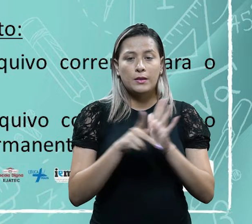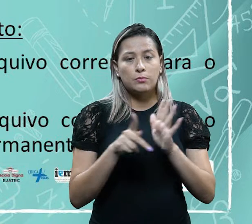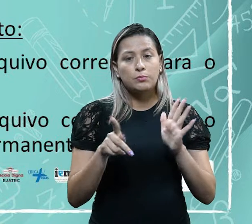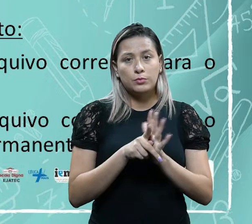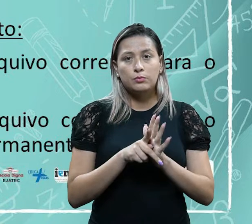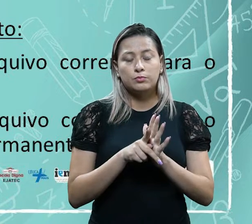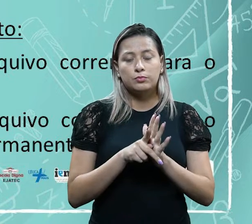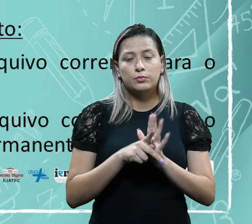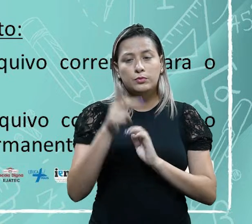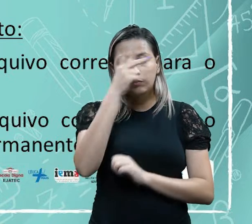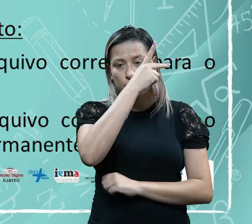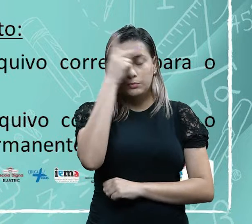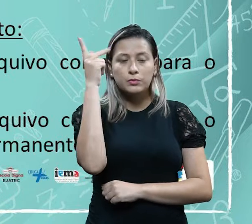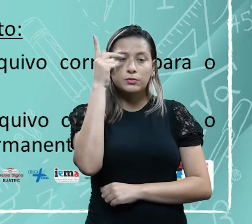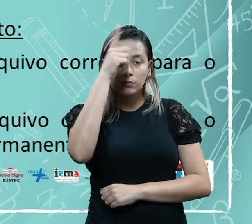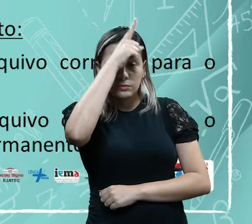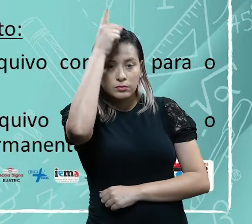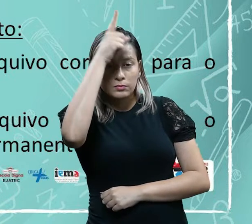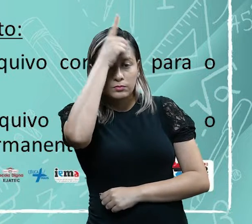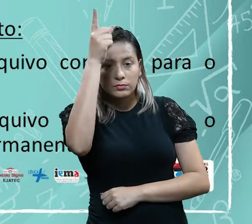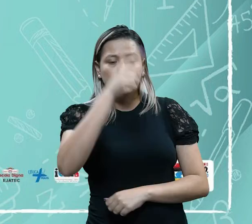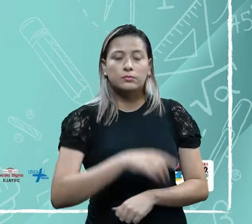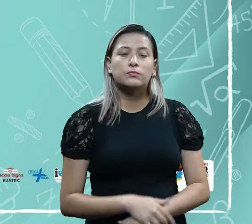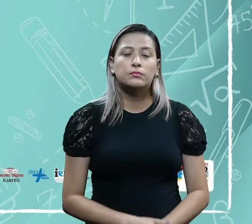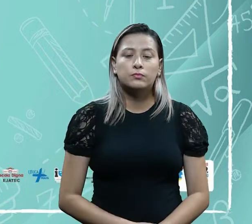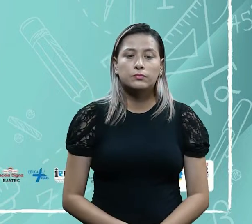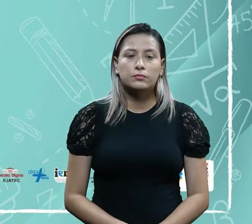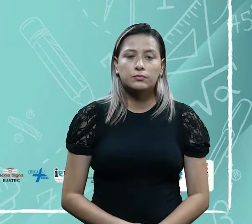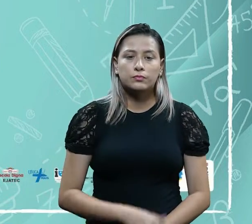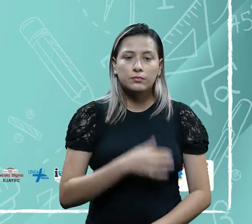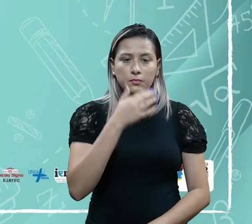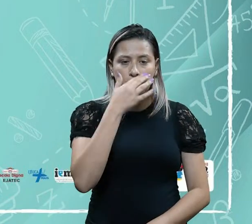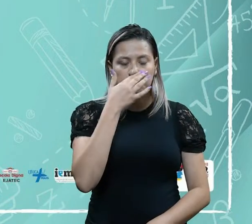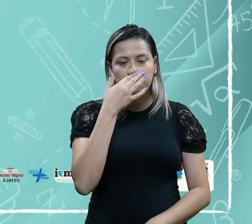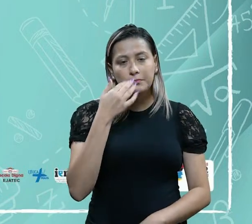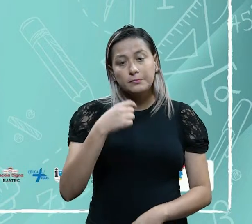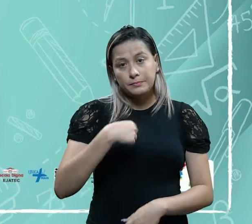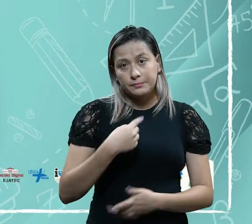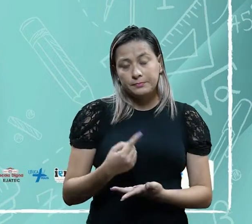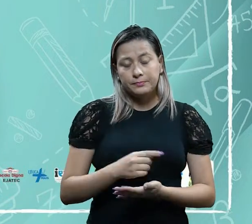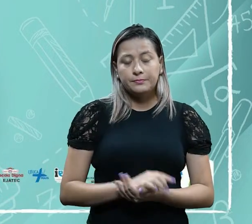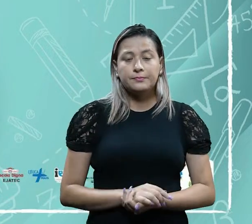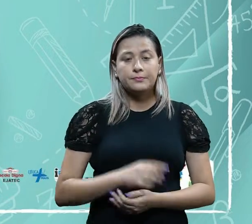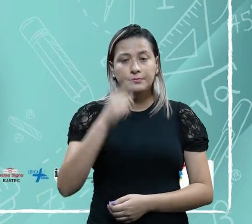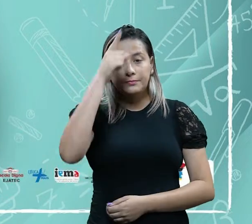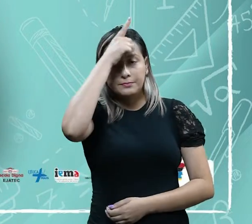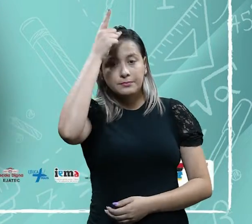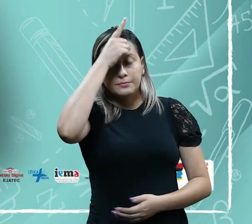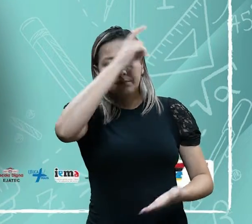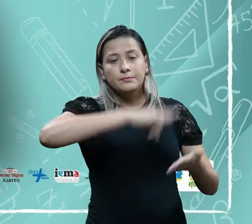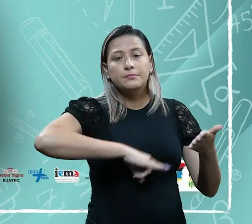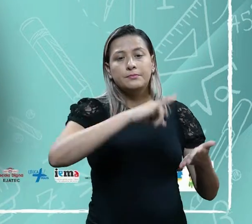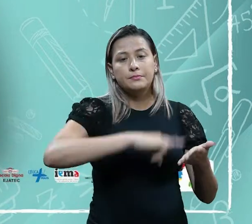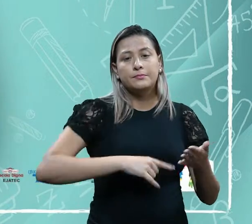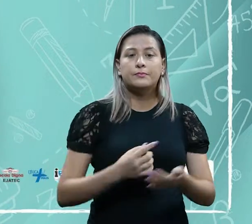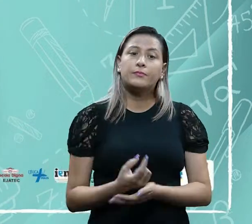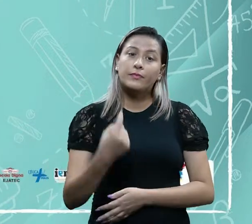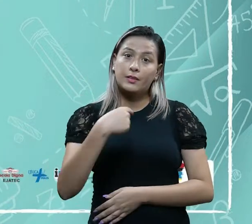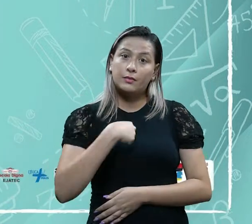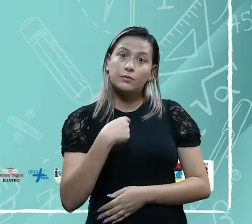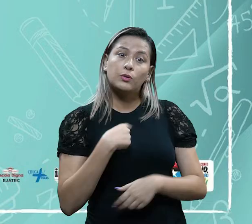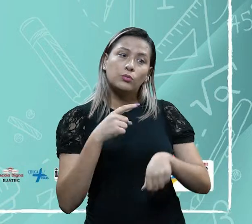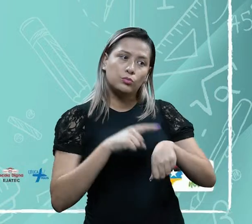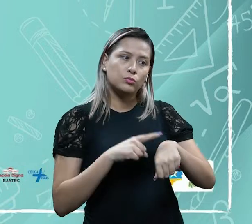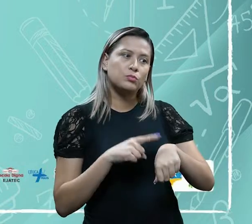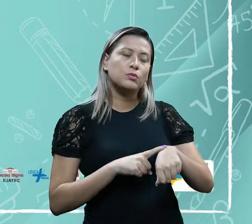restrito aos produtores daquele documento, né? Eu produzi o documento, de fato, eu tenho acesso